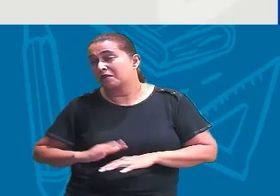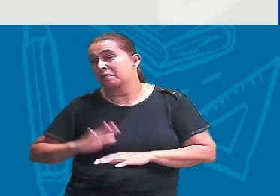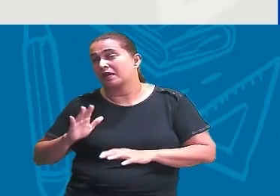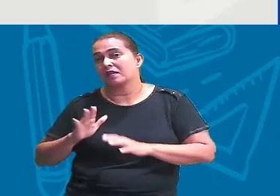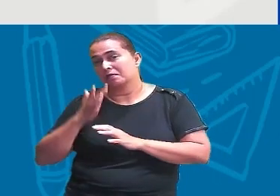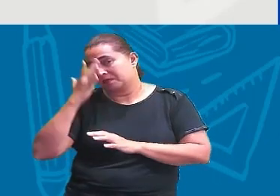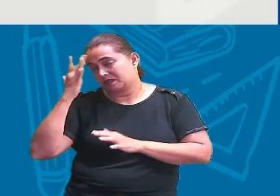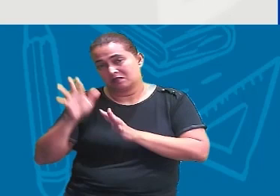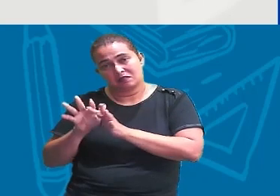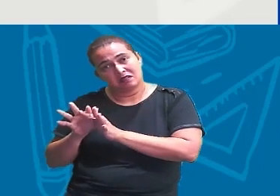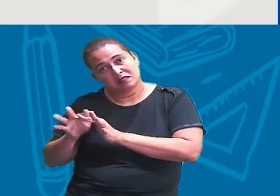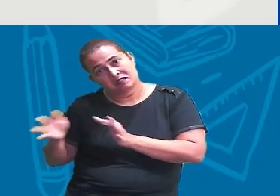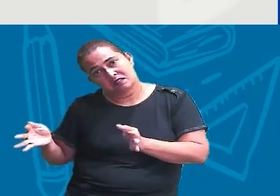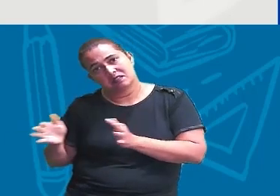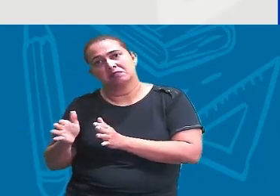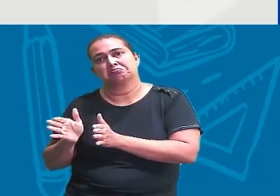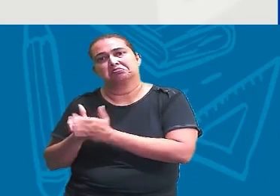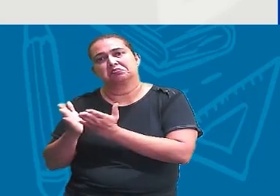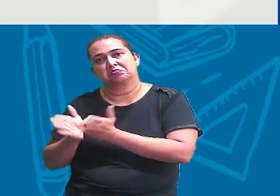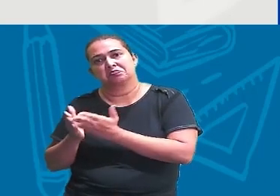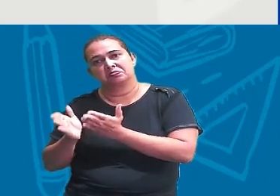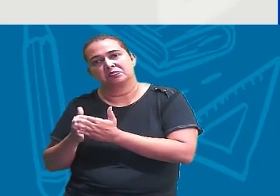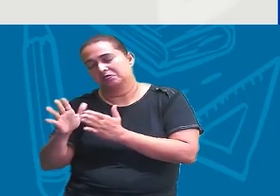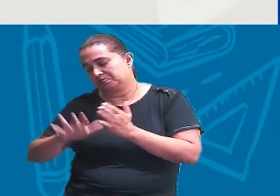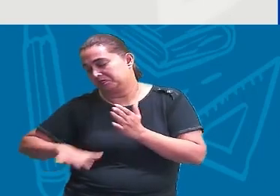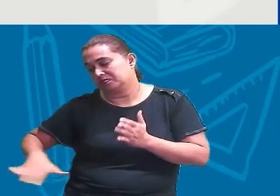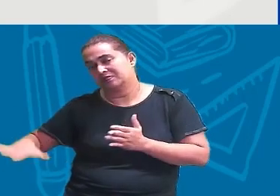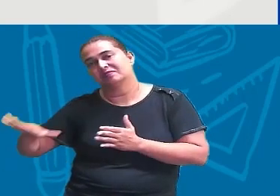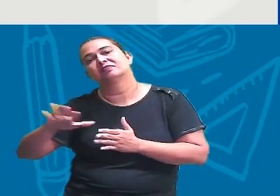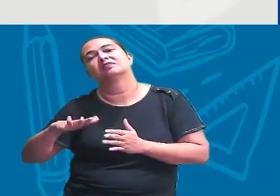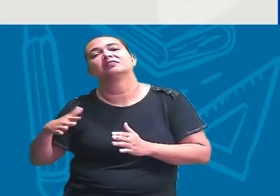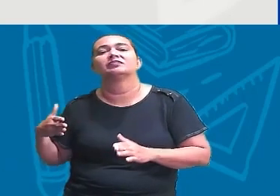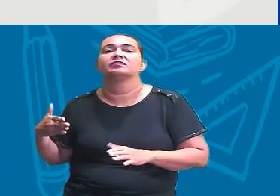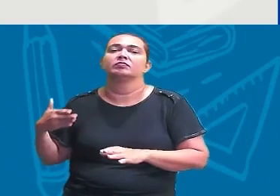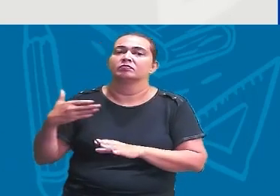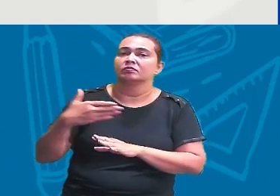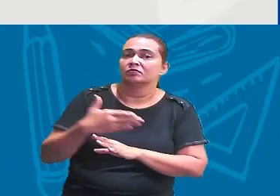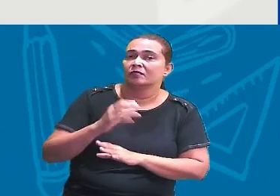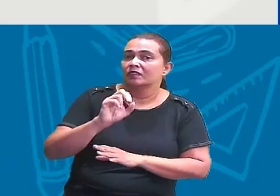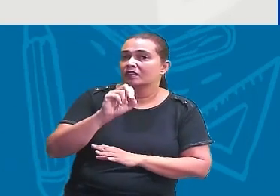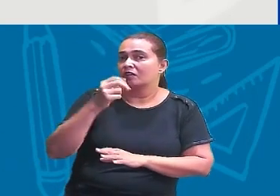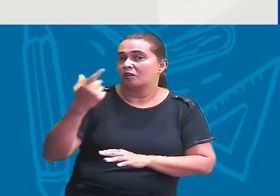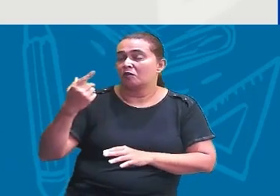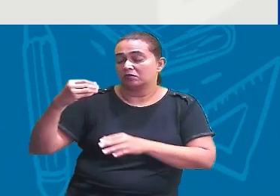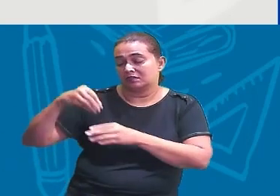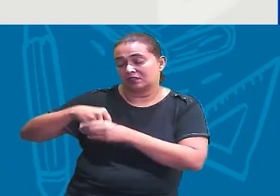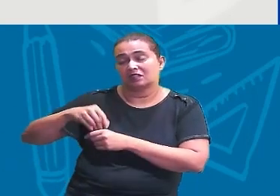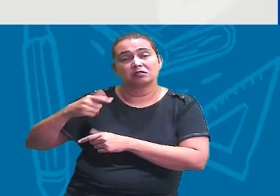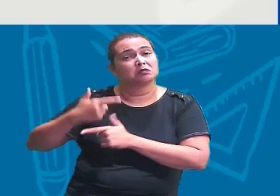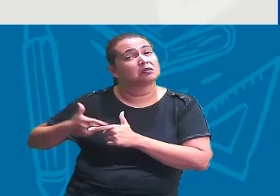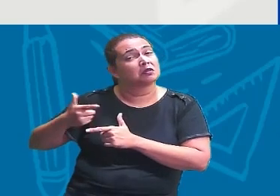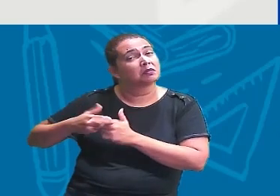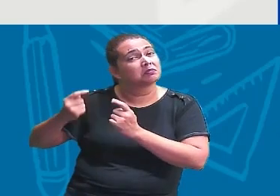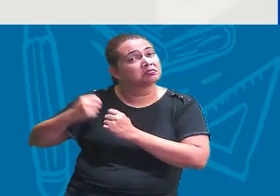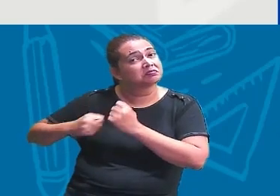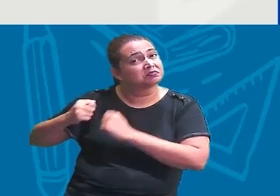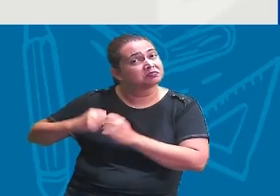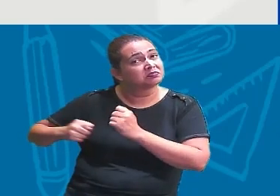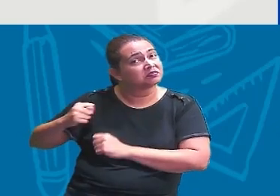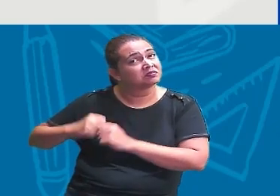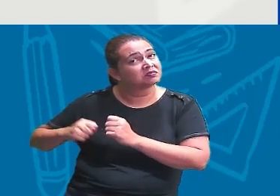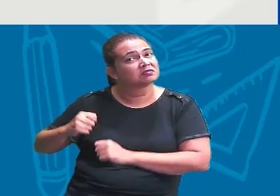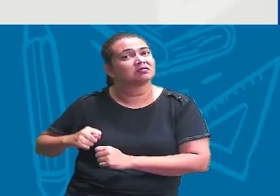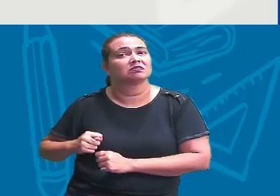indo para o movimento, né, indo para o campo de batalha ou sofrendo com a crise econômica que toda guerra gera.